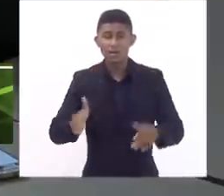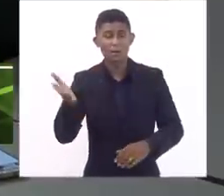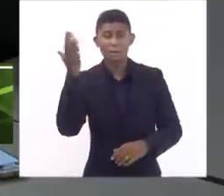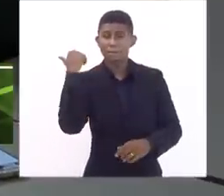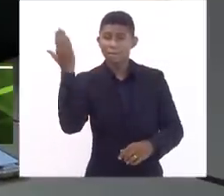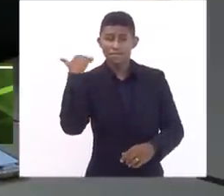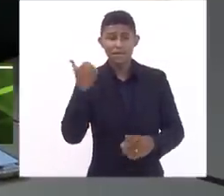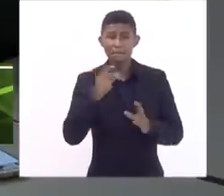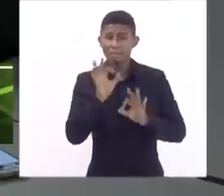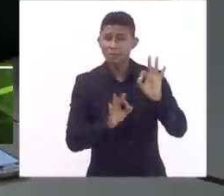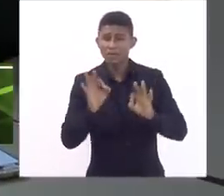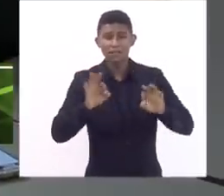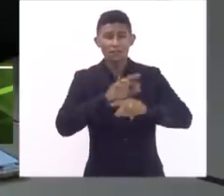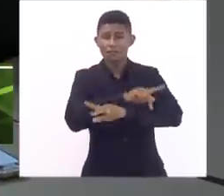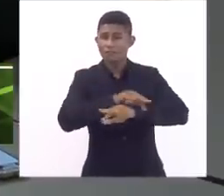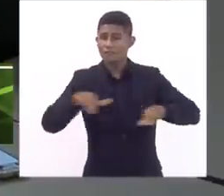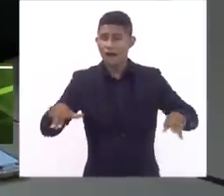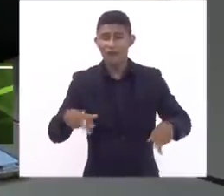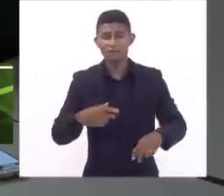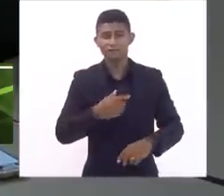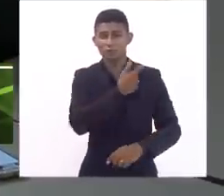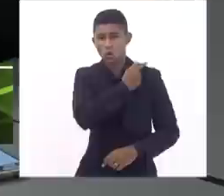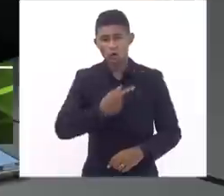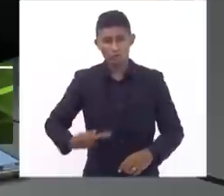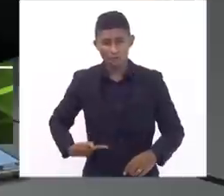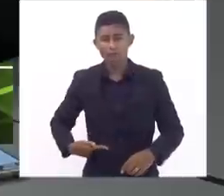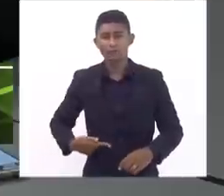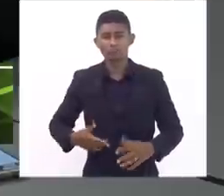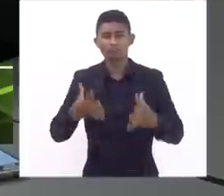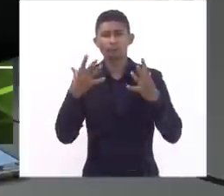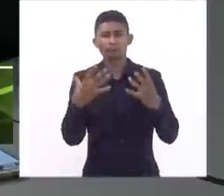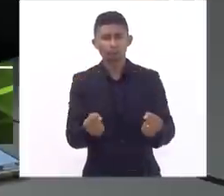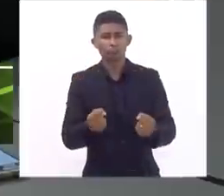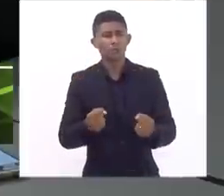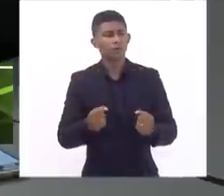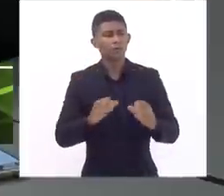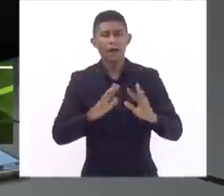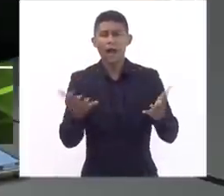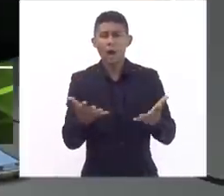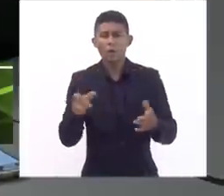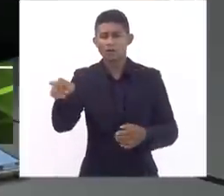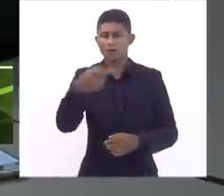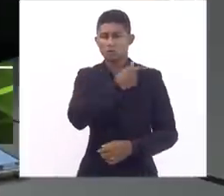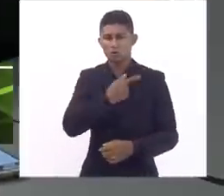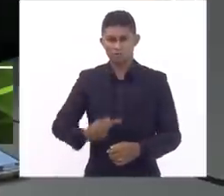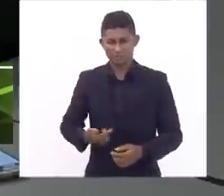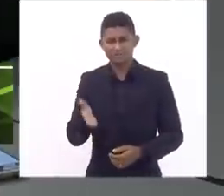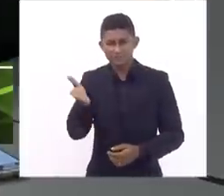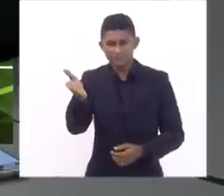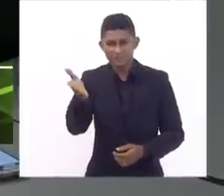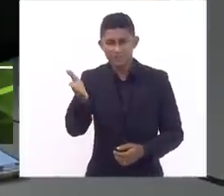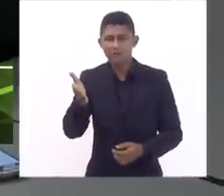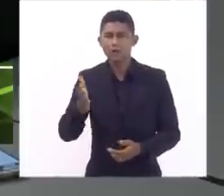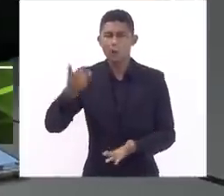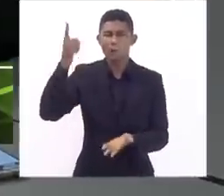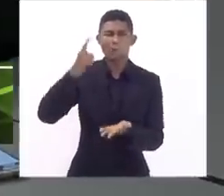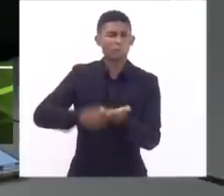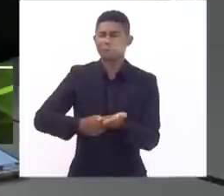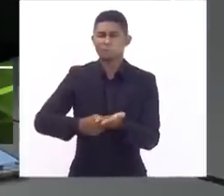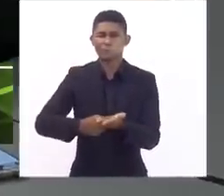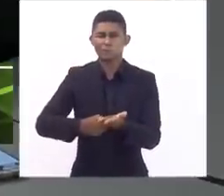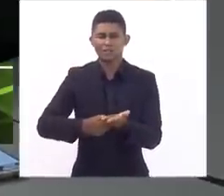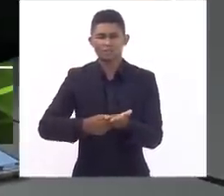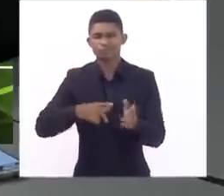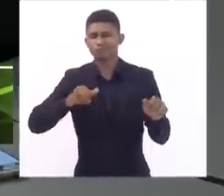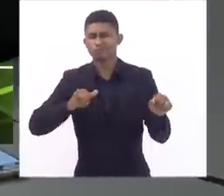que enfrentaram dificuldades, porque o governo simplesmente se retirou da mesa de acordo quando eu já tinha formalizado, inclusive para o deputado Márcio Pacheco,